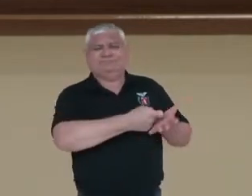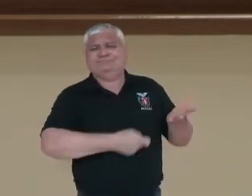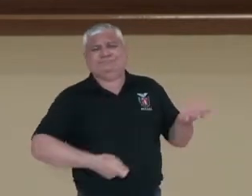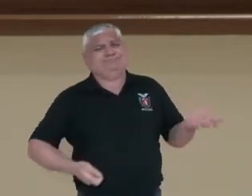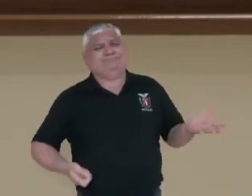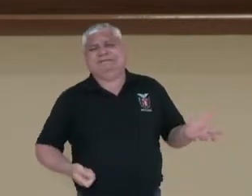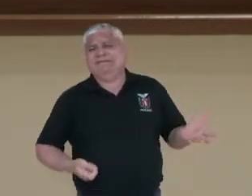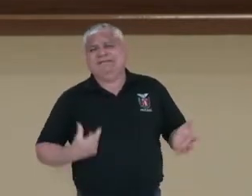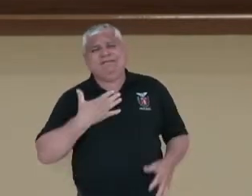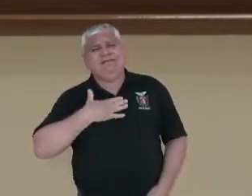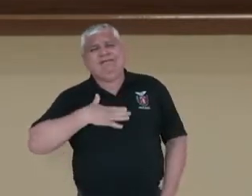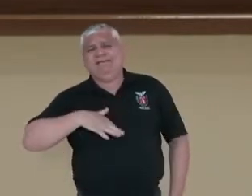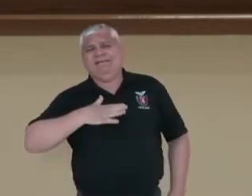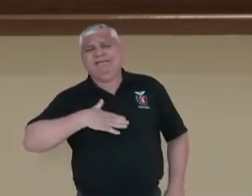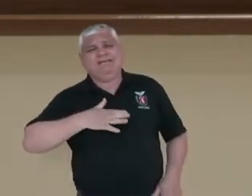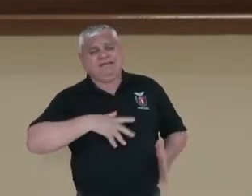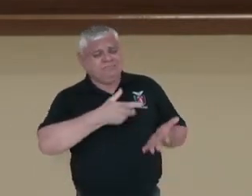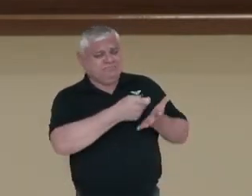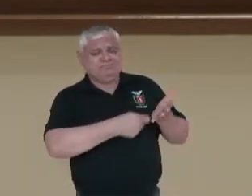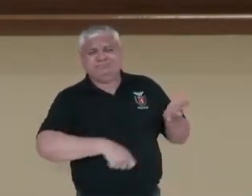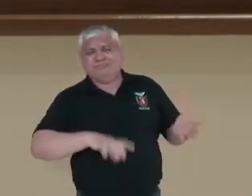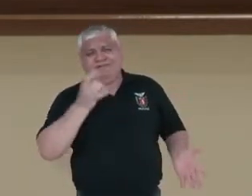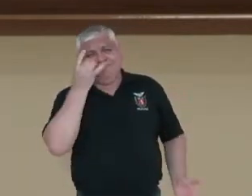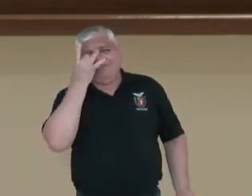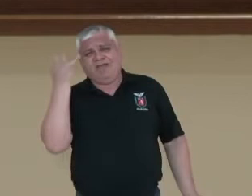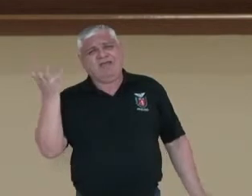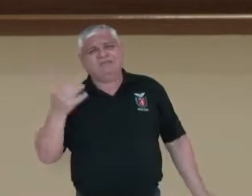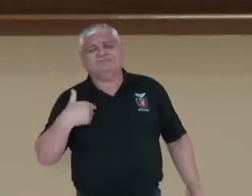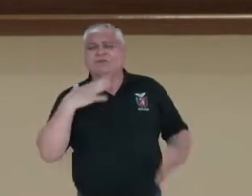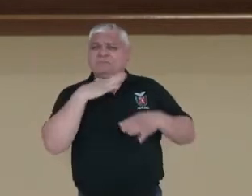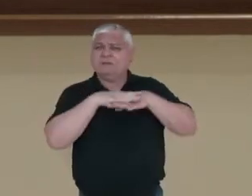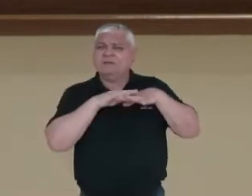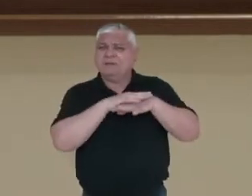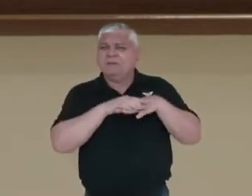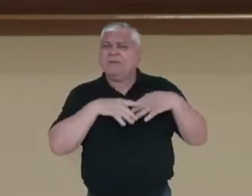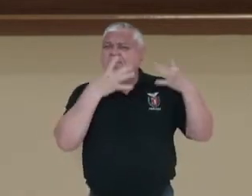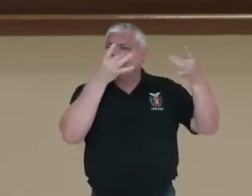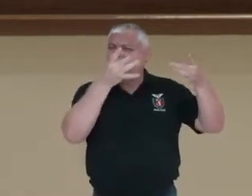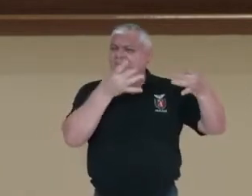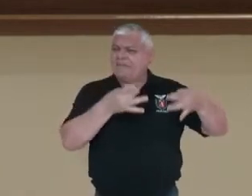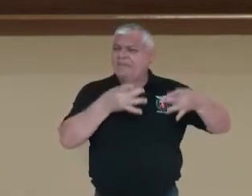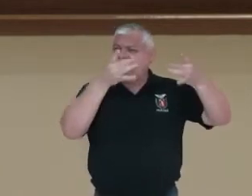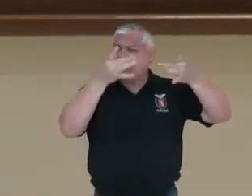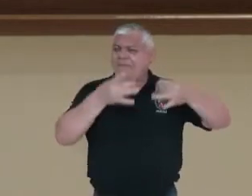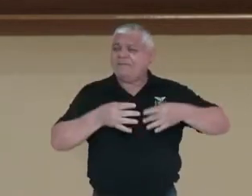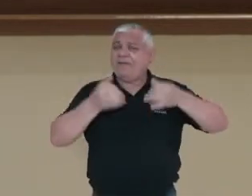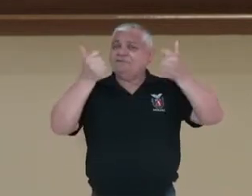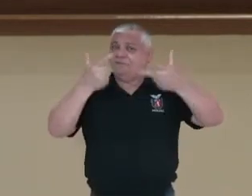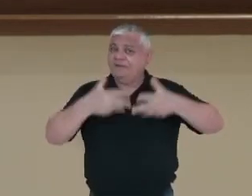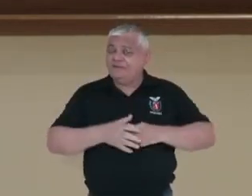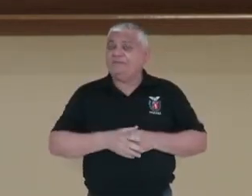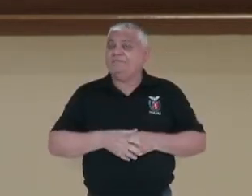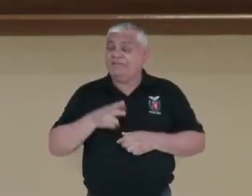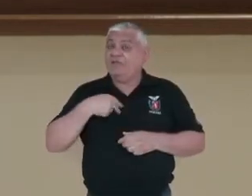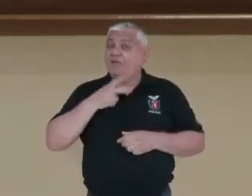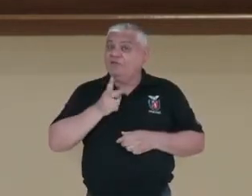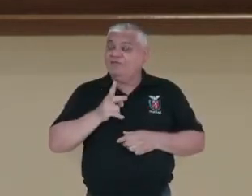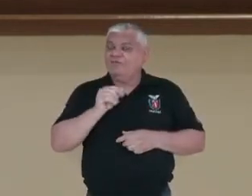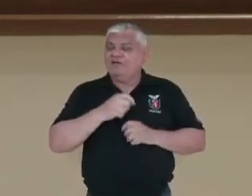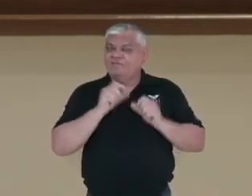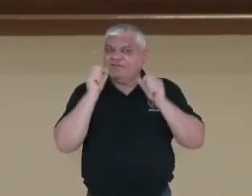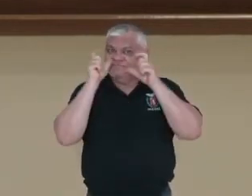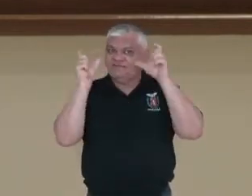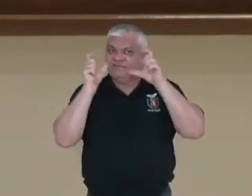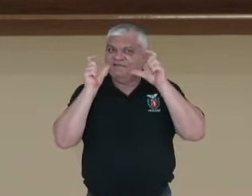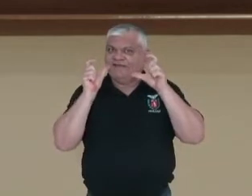muito tranquila de respondê-la, né? Depois de ter discutido com vocês desde o início da nossa aula, eu sempre falo, fique esperto, fique